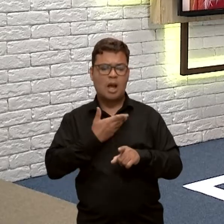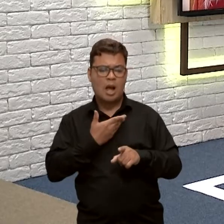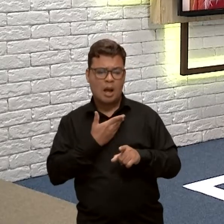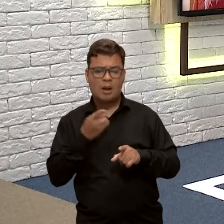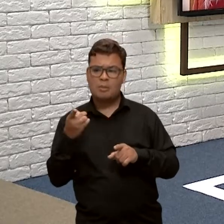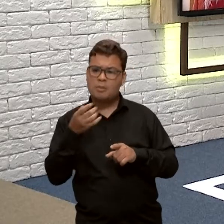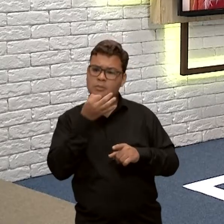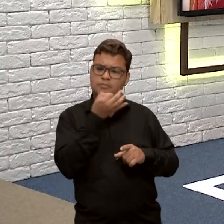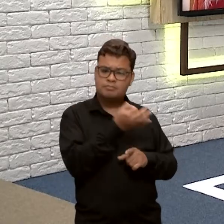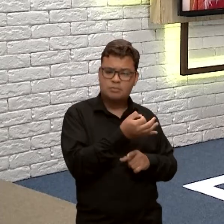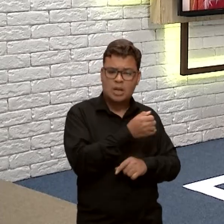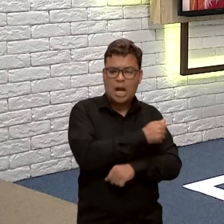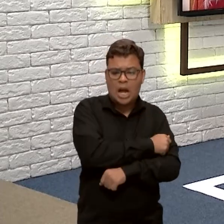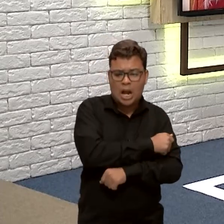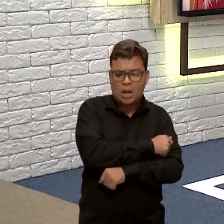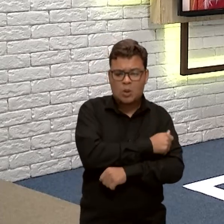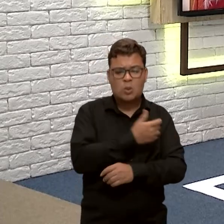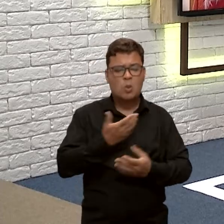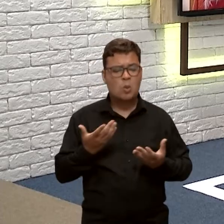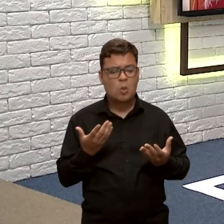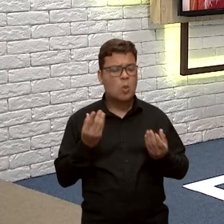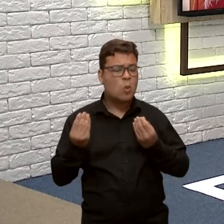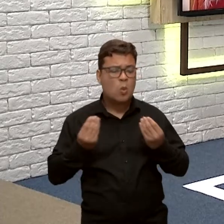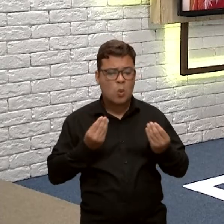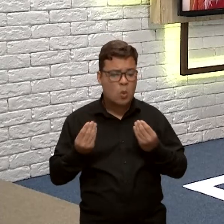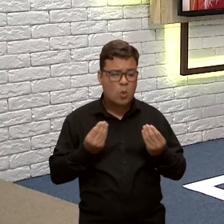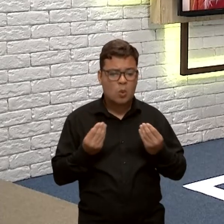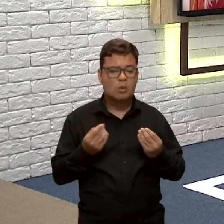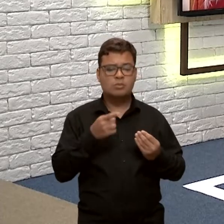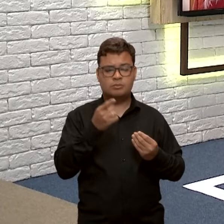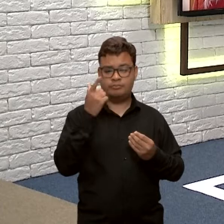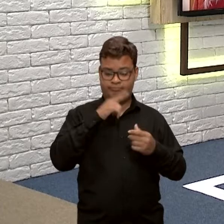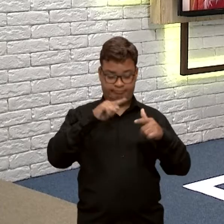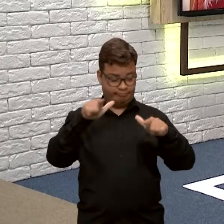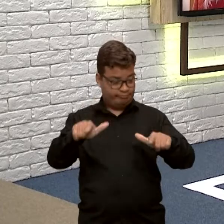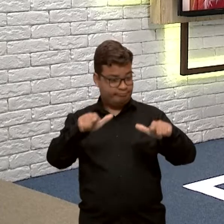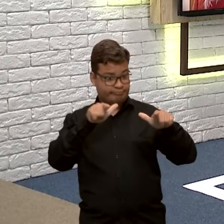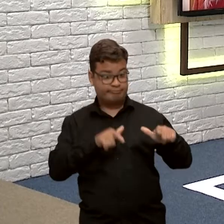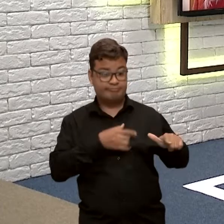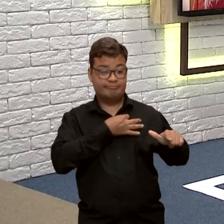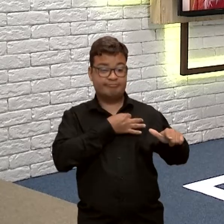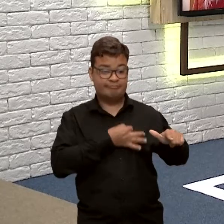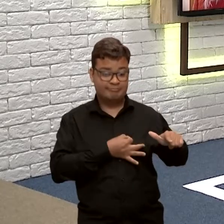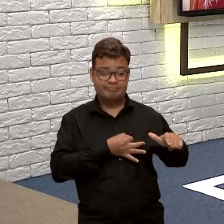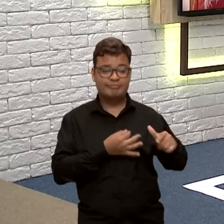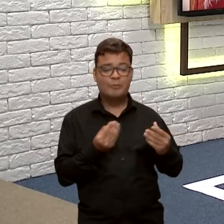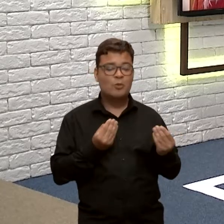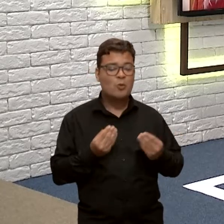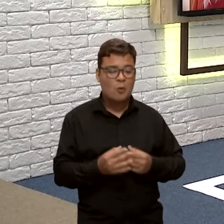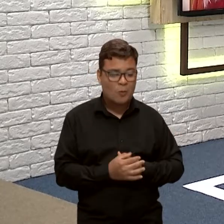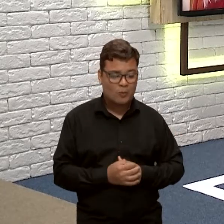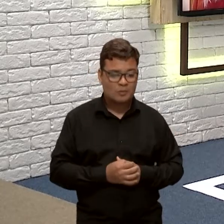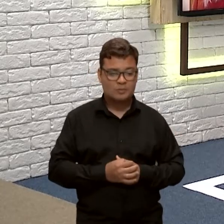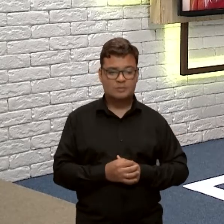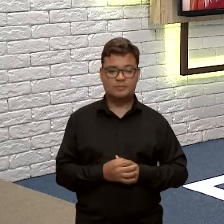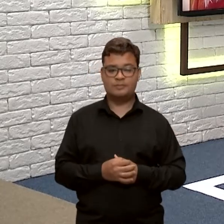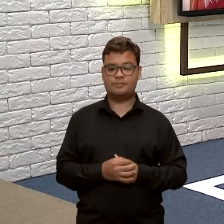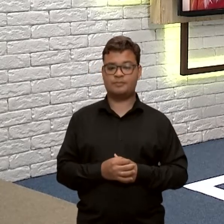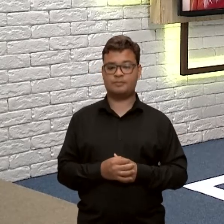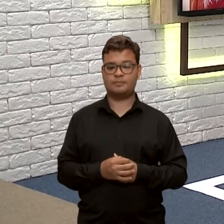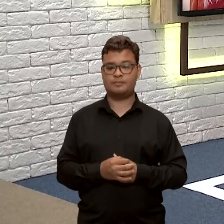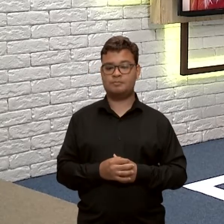por estudantes da sua unidade. Como é que foi para você também receber essa honraria?